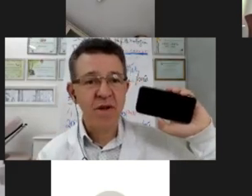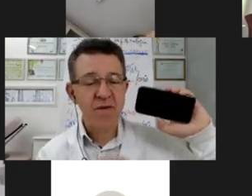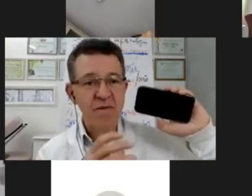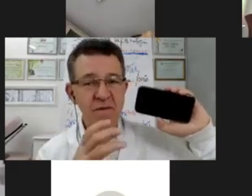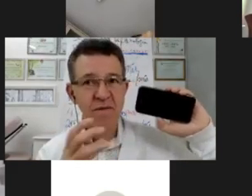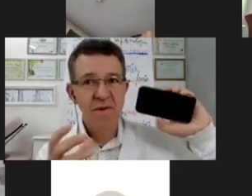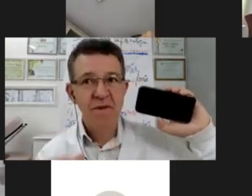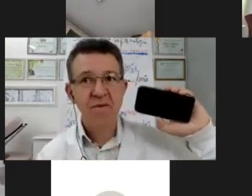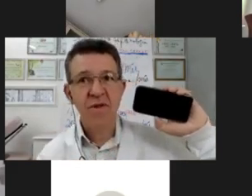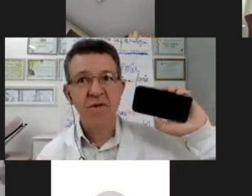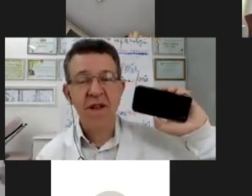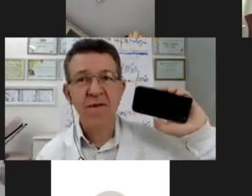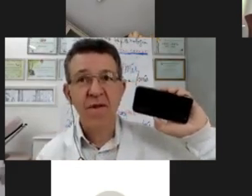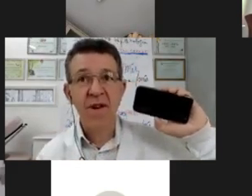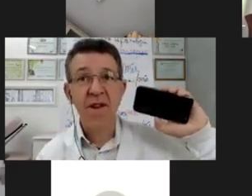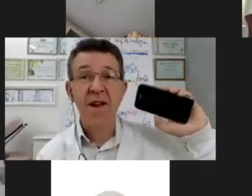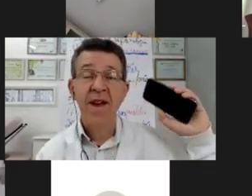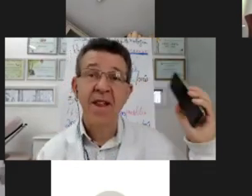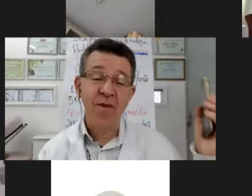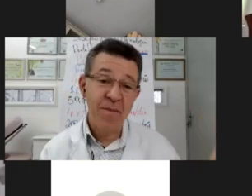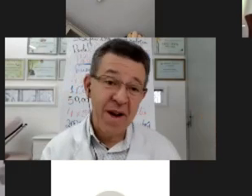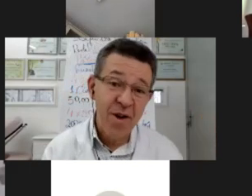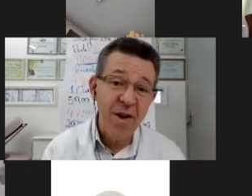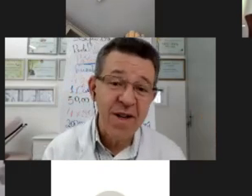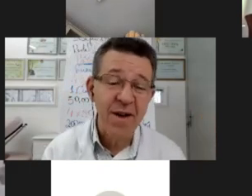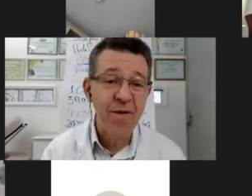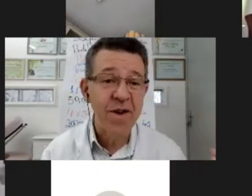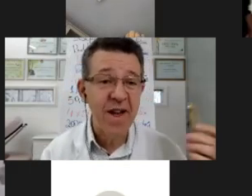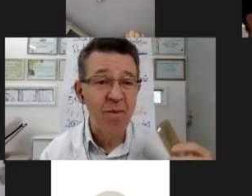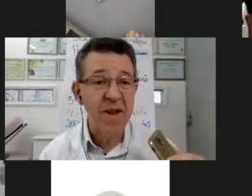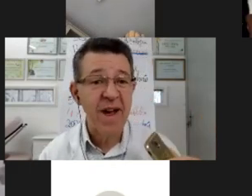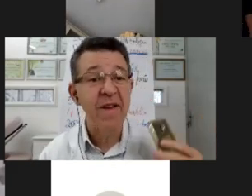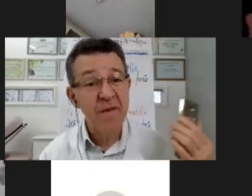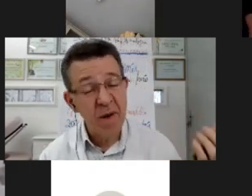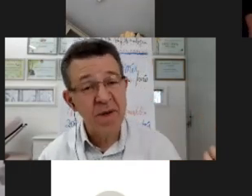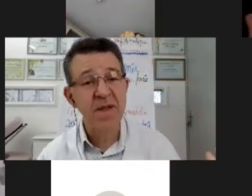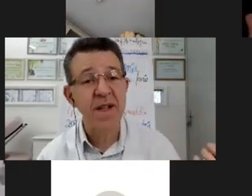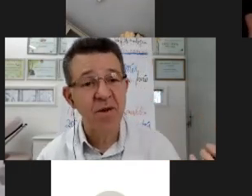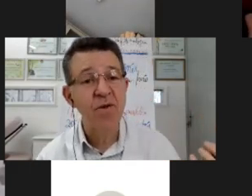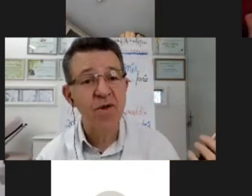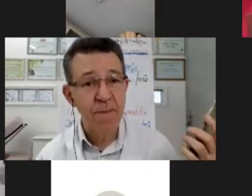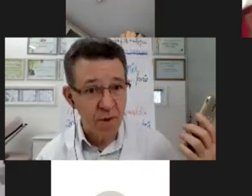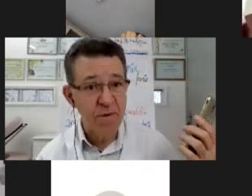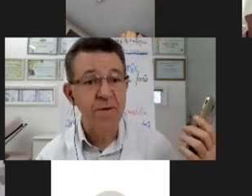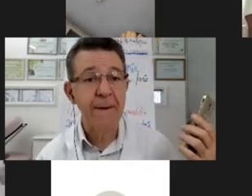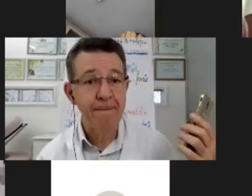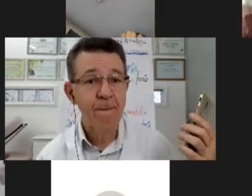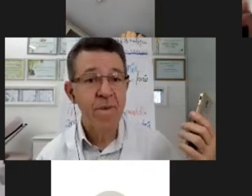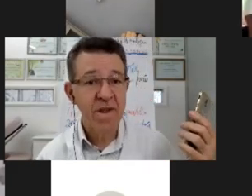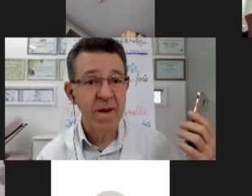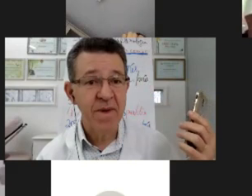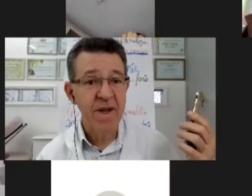Coloco o seu telefone. Então, aí para colocar o telefone, recomendar, vai precisar ter o curso pronto,